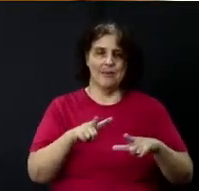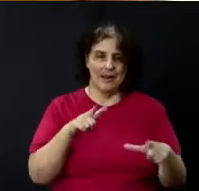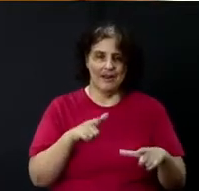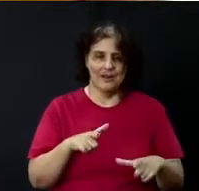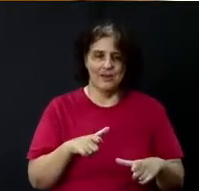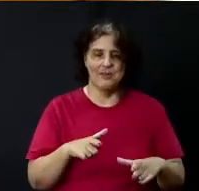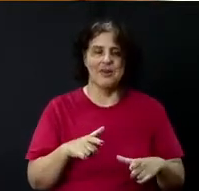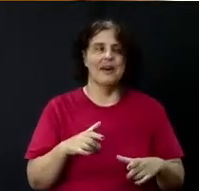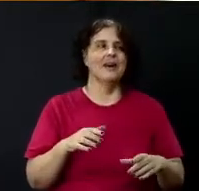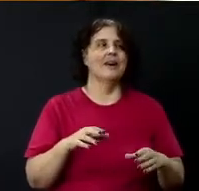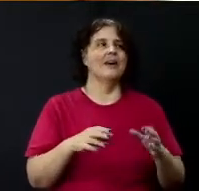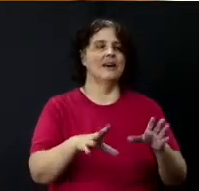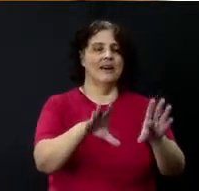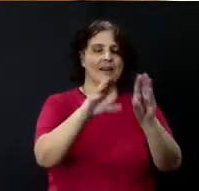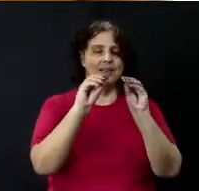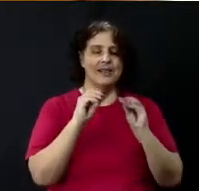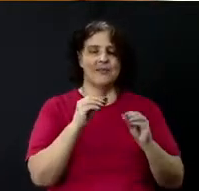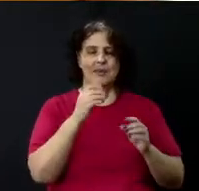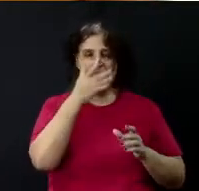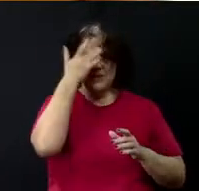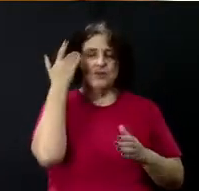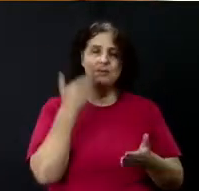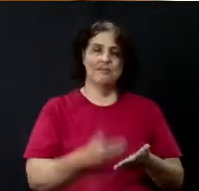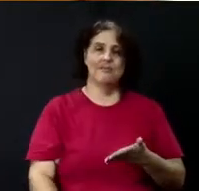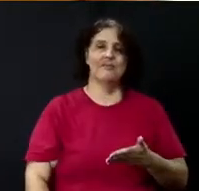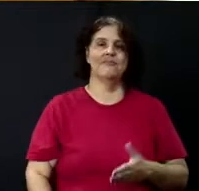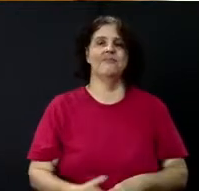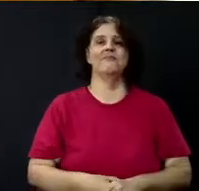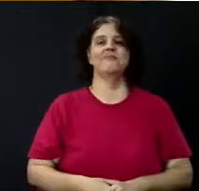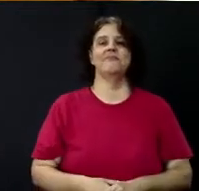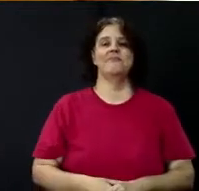Ressuscitamentos no Novo Testamento, alguns também. Mas